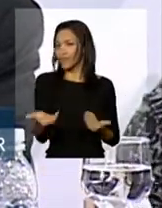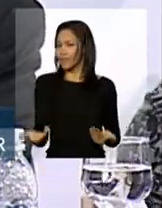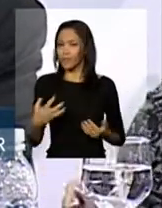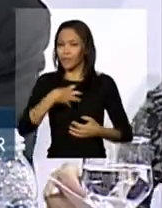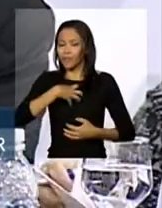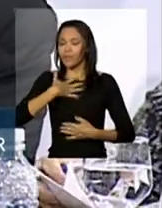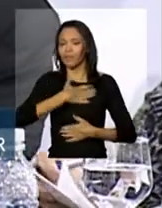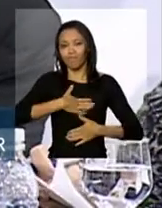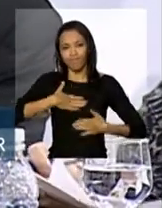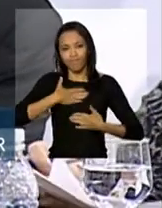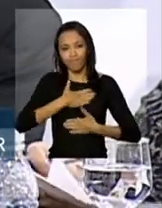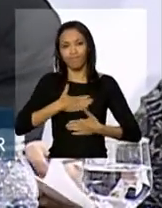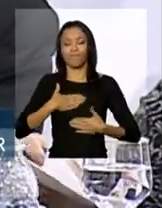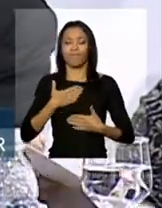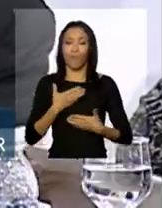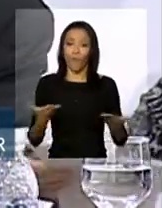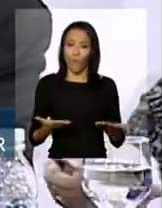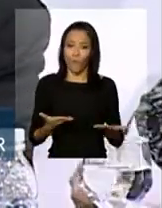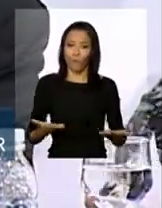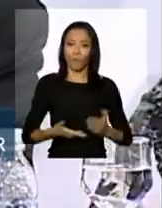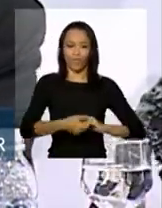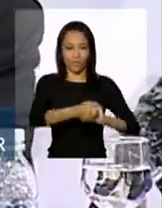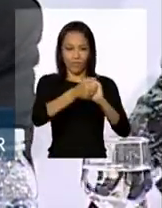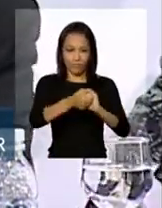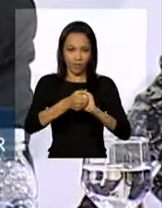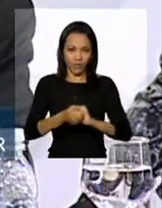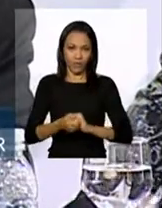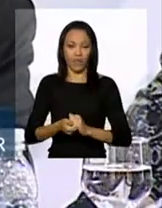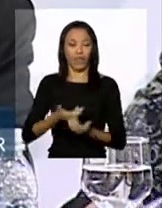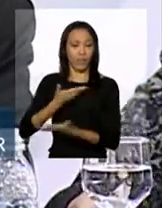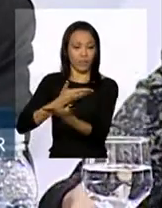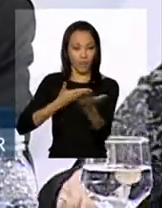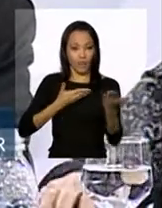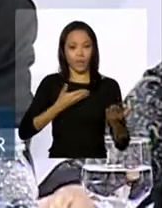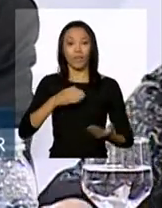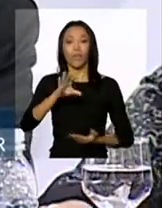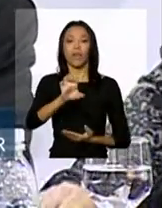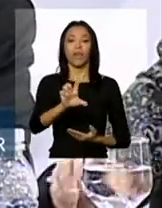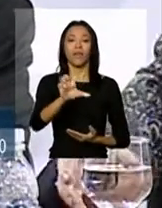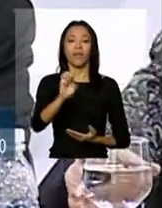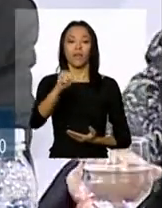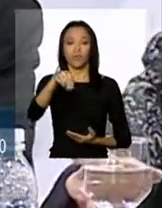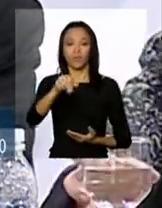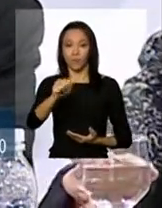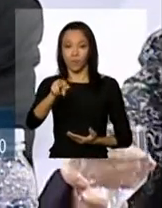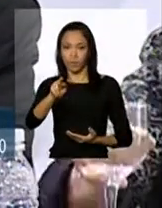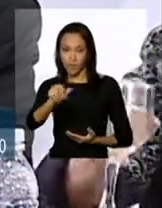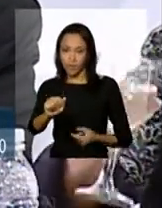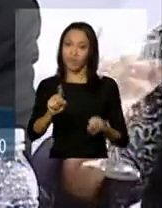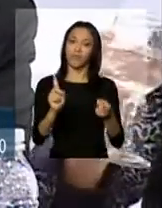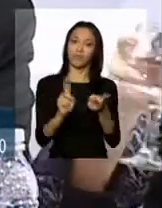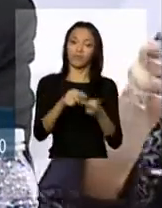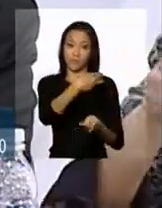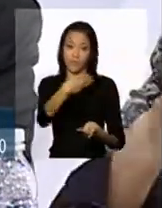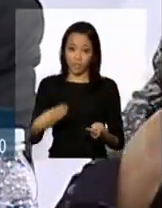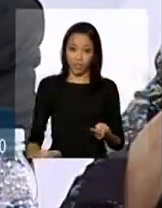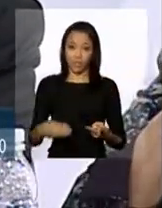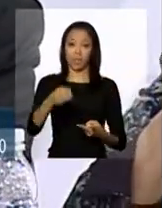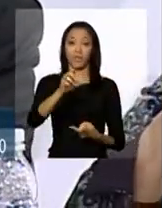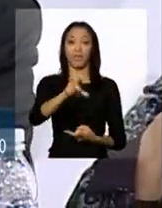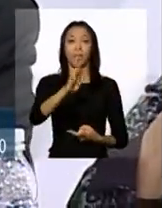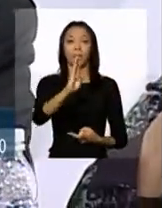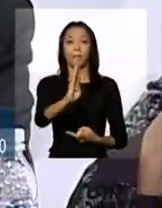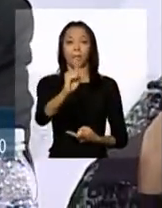mim. Queria inicialmente saudar minhas colegas Eleonora, ministra Eleonora, ministra Luísa